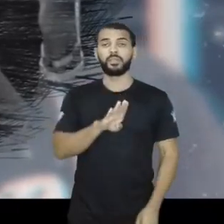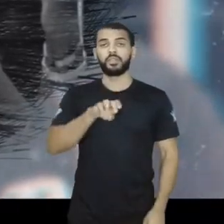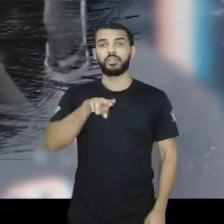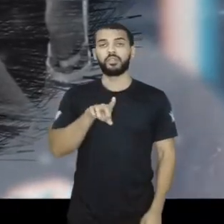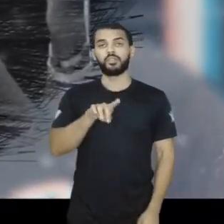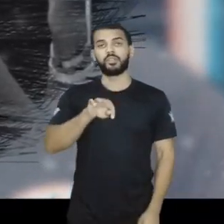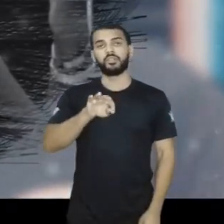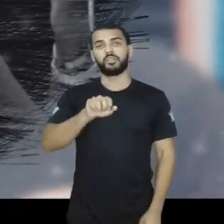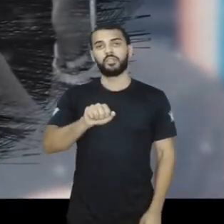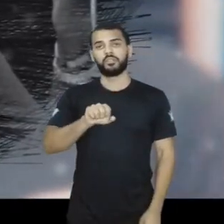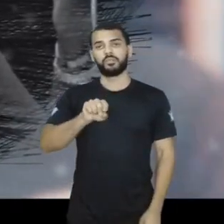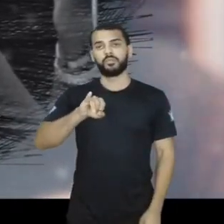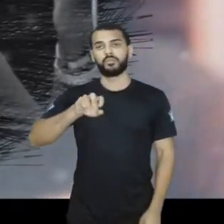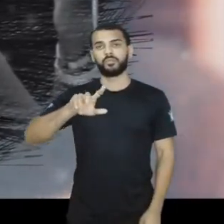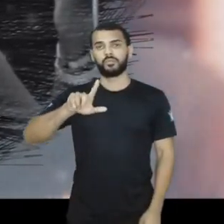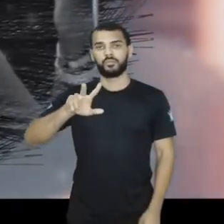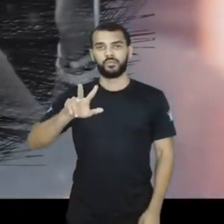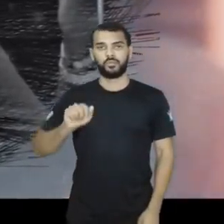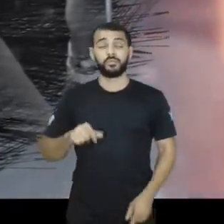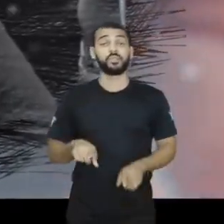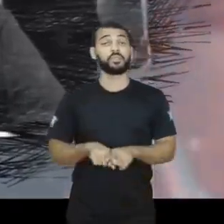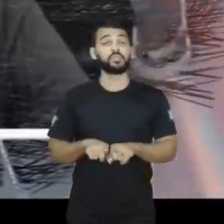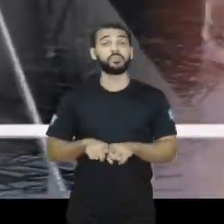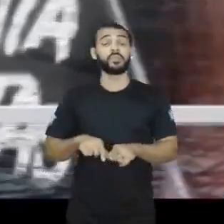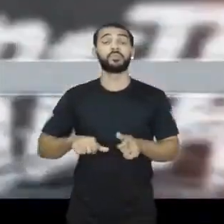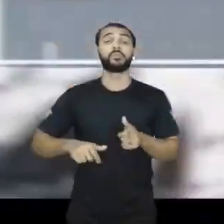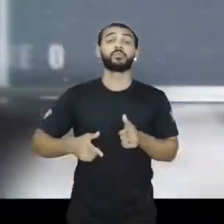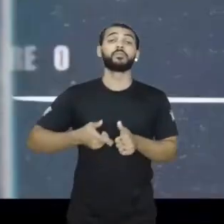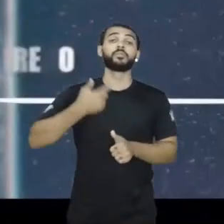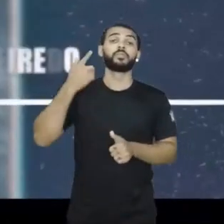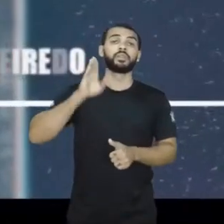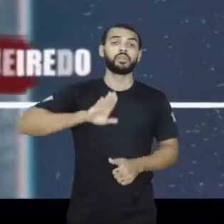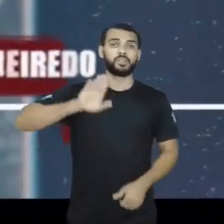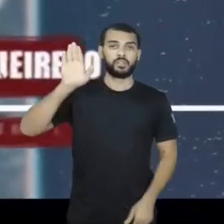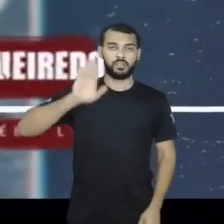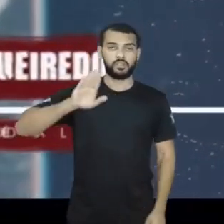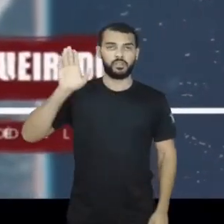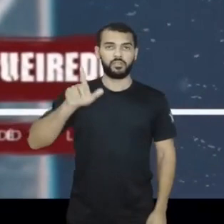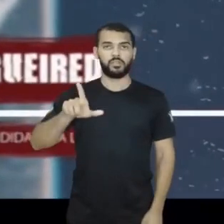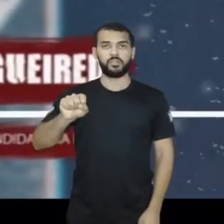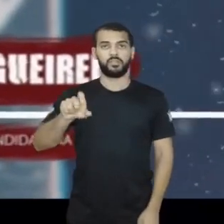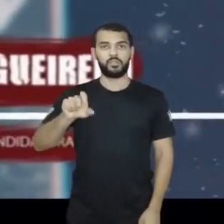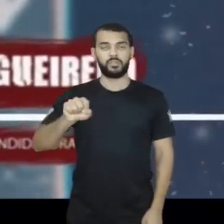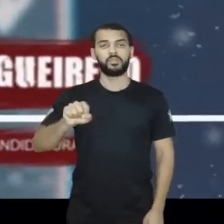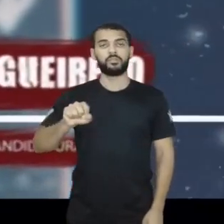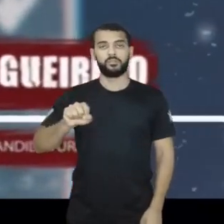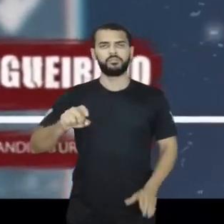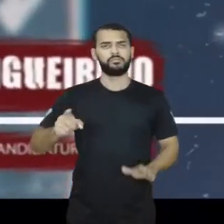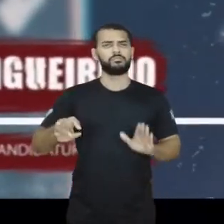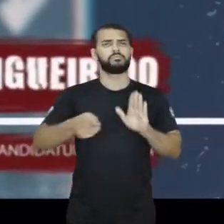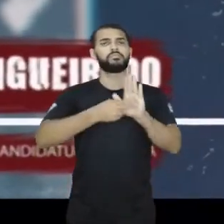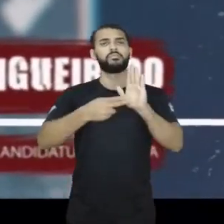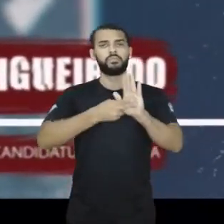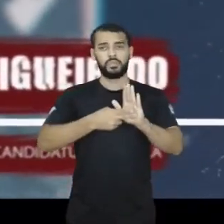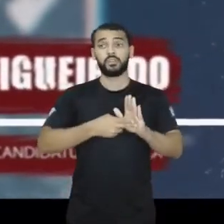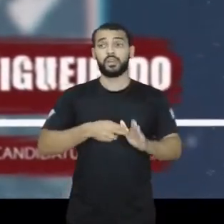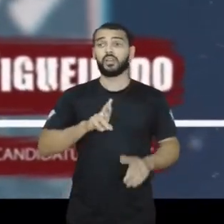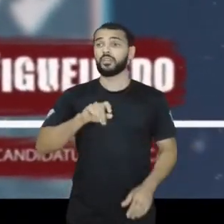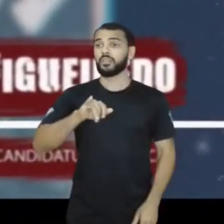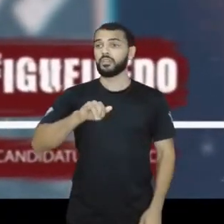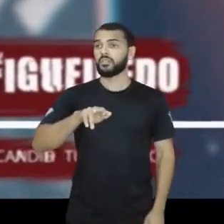Também é do PT a primeira candidatura lésbica assumida. Virgínia Figueiredo se candidatou a um cargo eletivo no Rio de Janeiro em